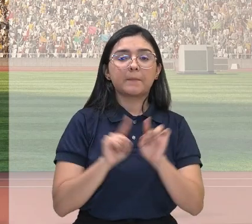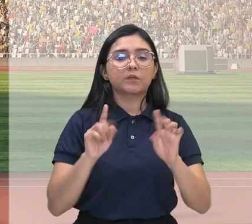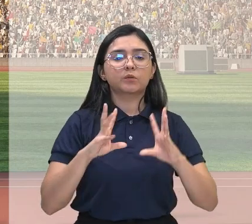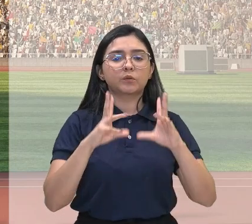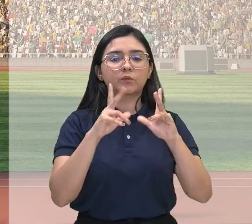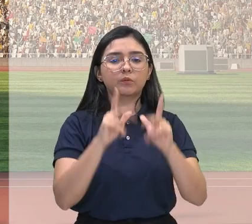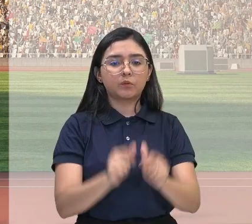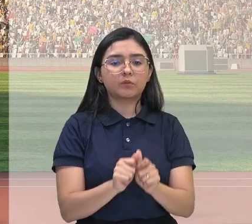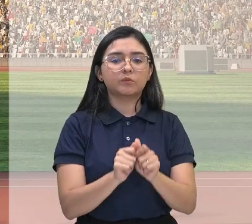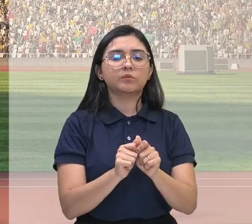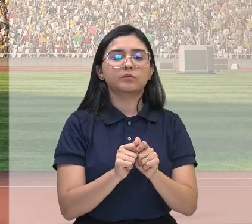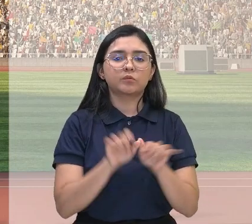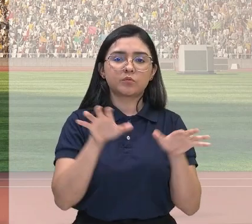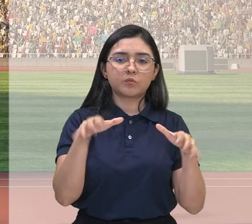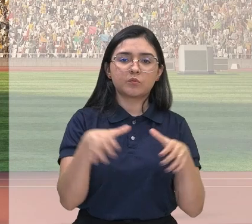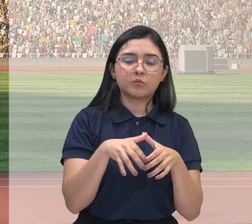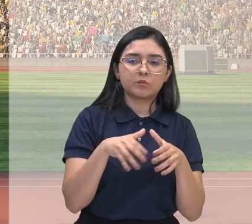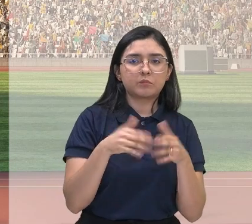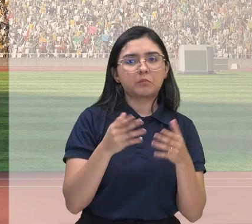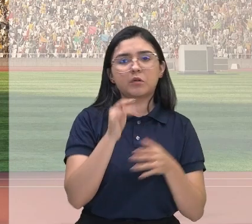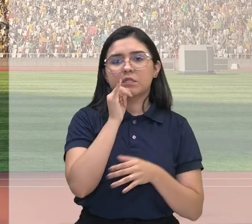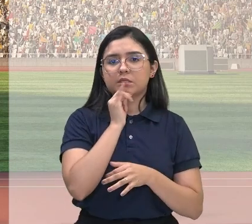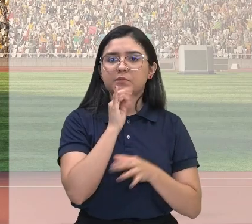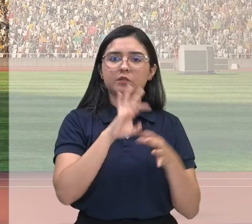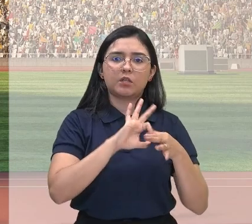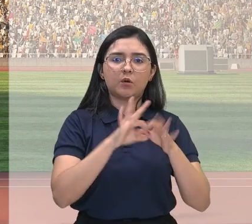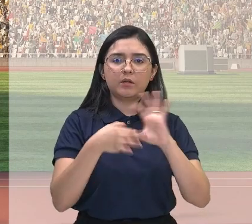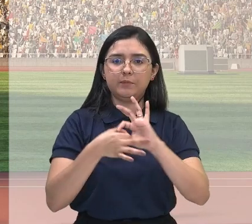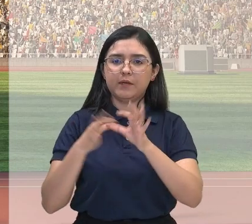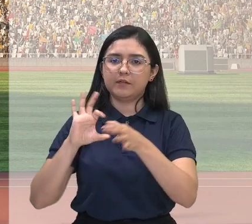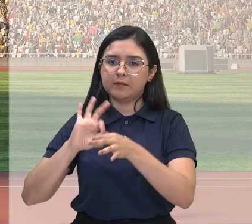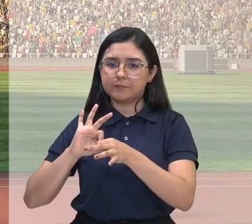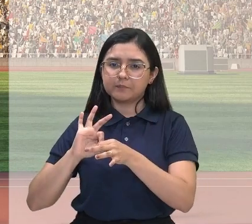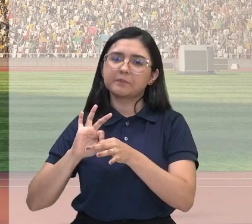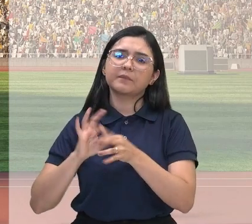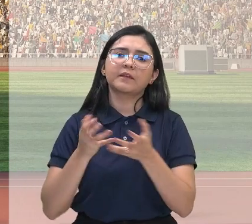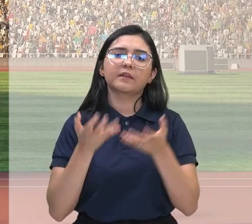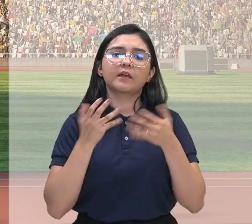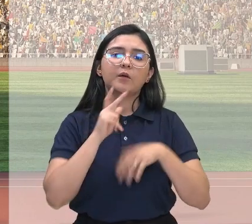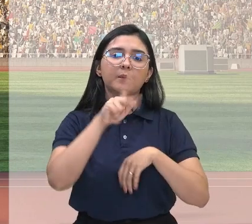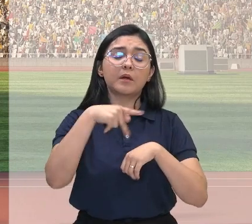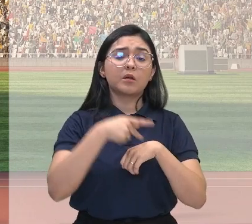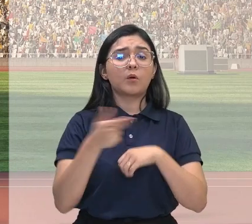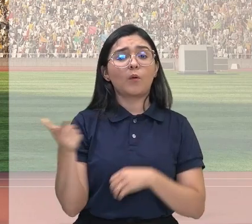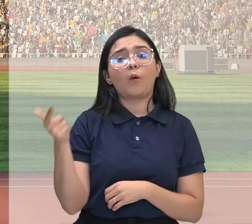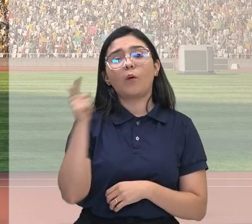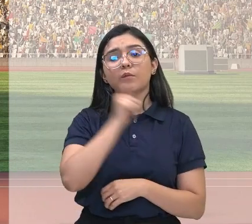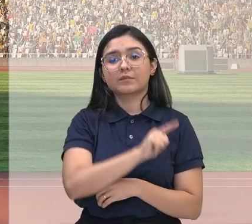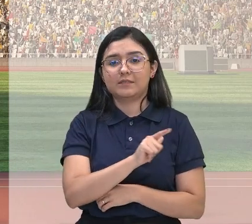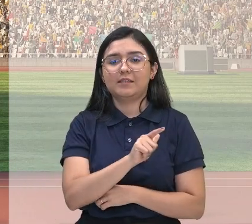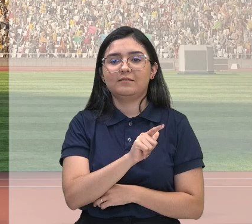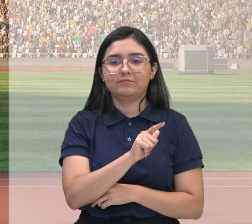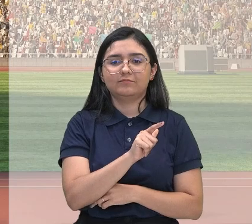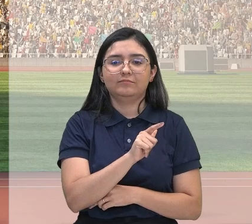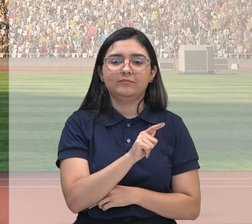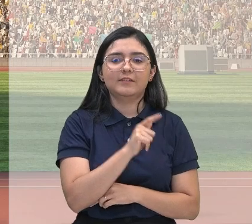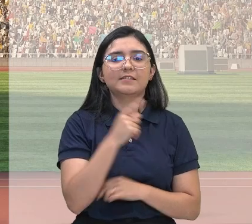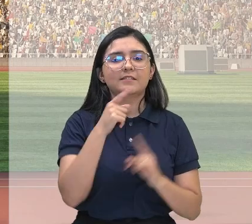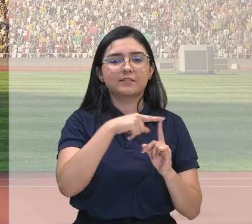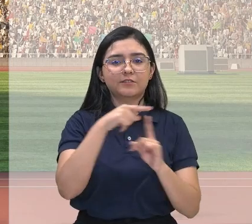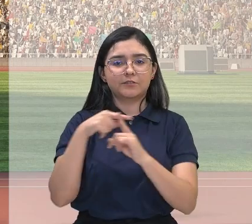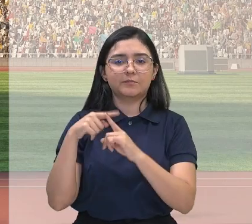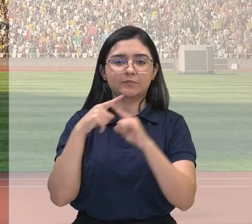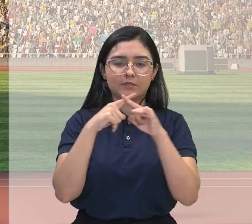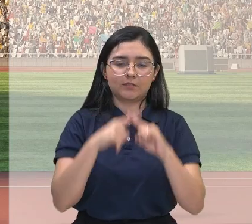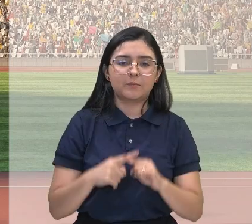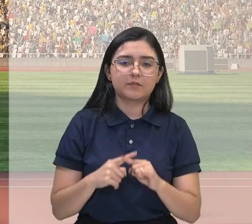toda uma nação. De repente, em uma Olimpíada, todo mundo quer que o seu país consiga realizar essa